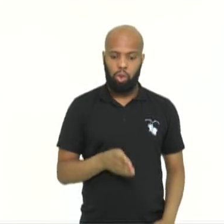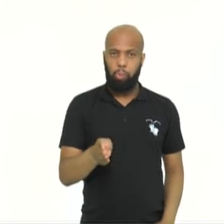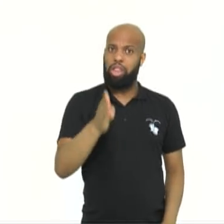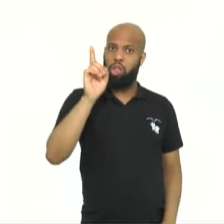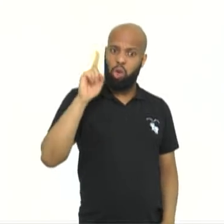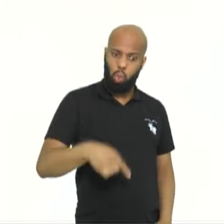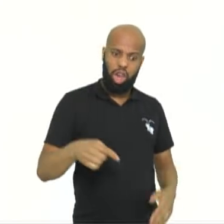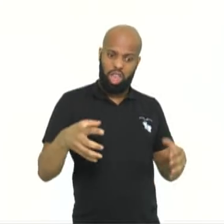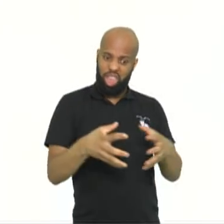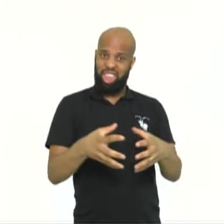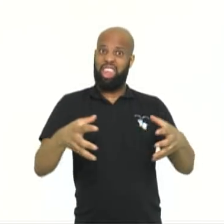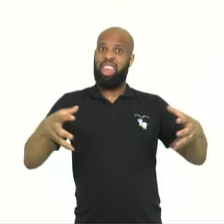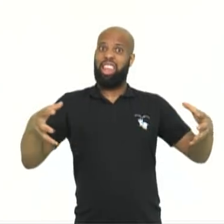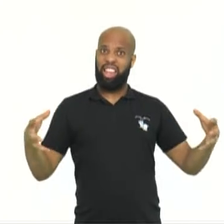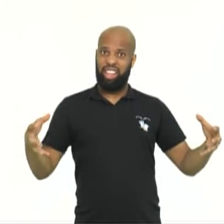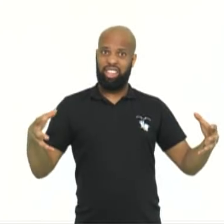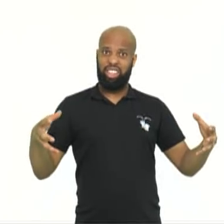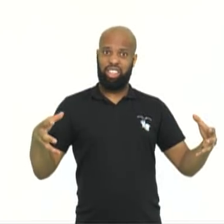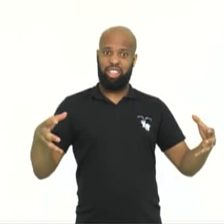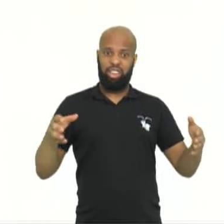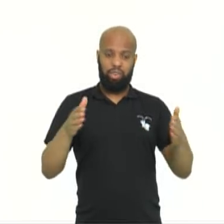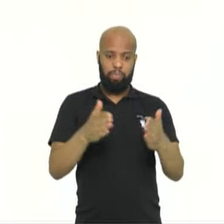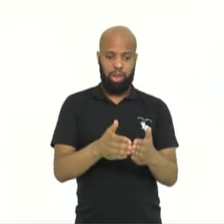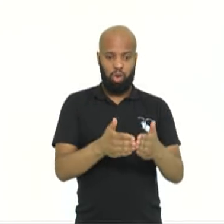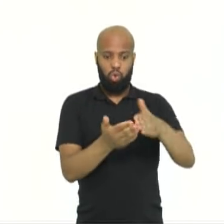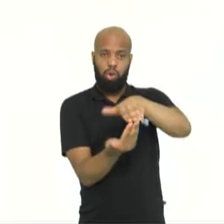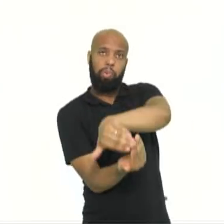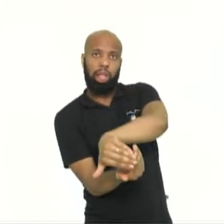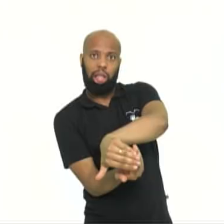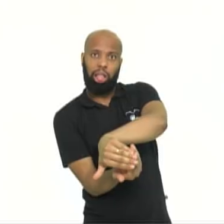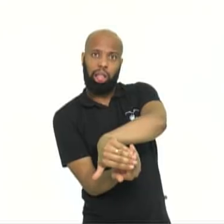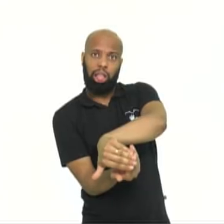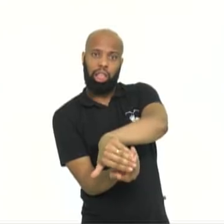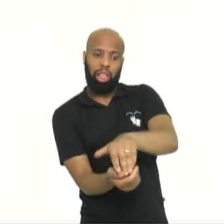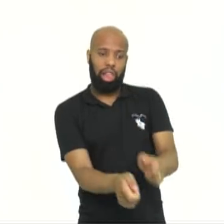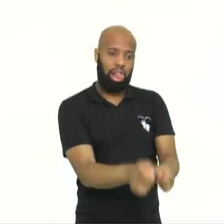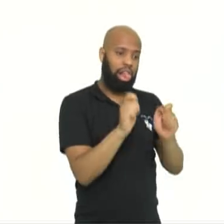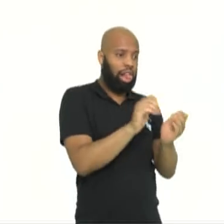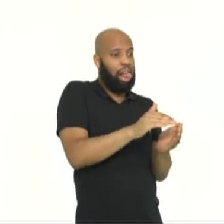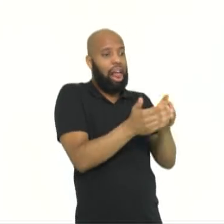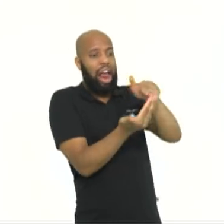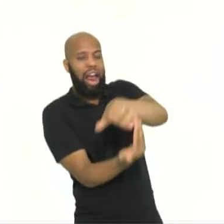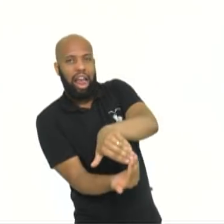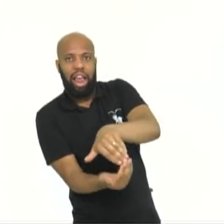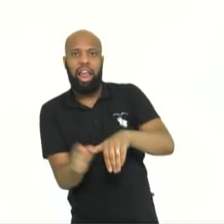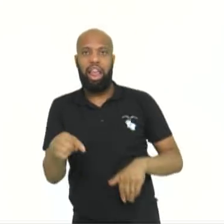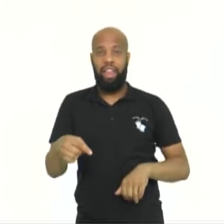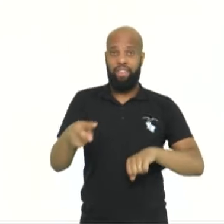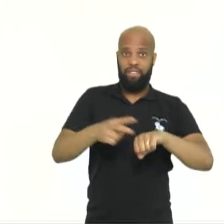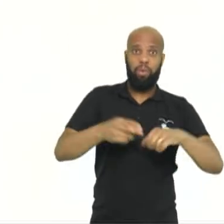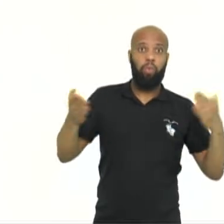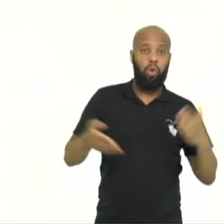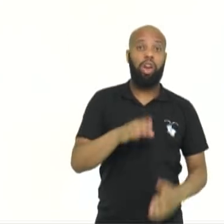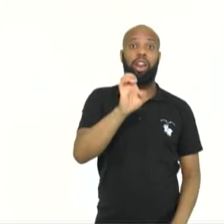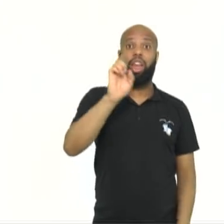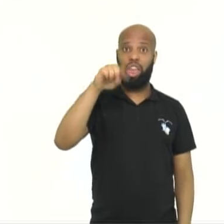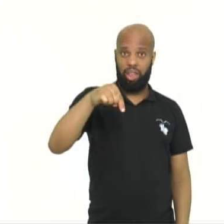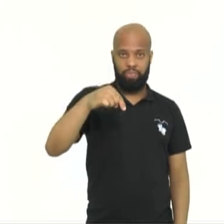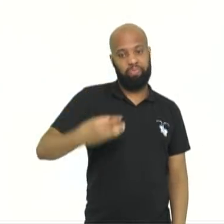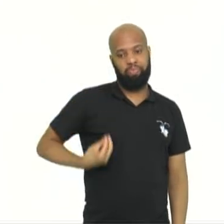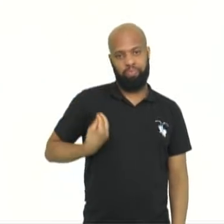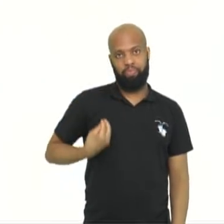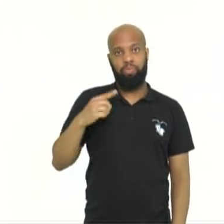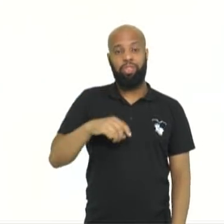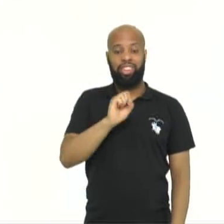tão grande que vira o barco. Olha lá, verbos no presente, é o verbo ser, né, no